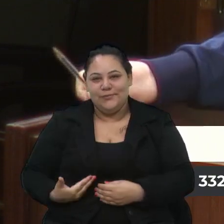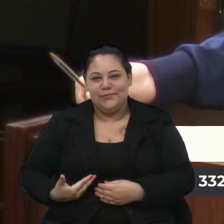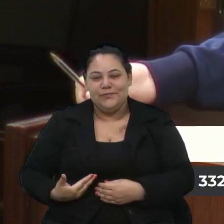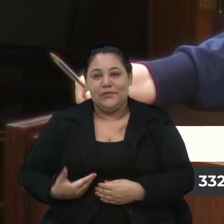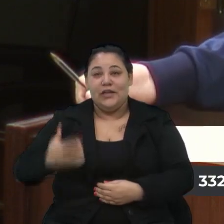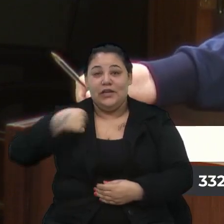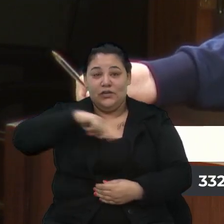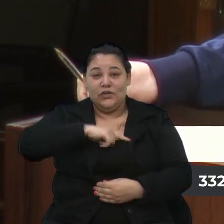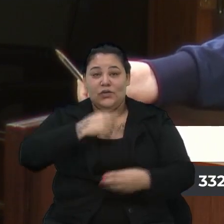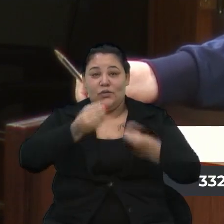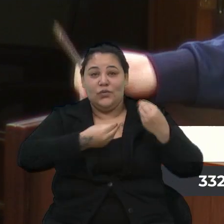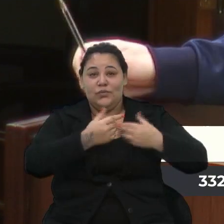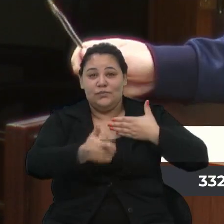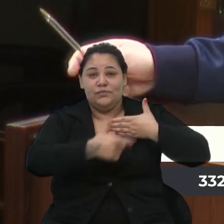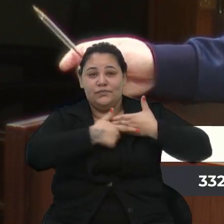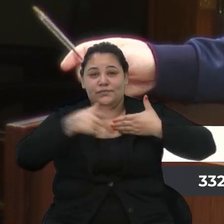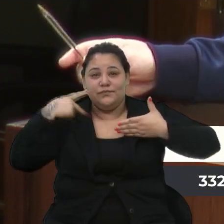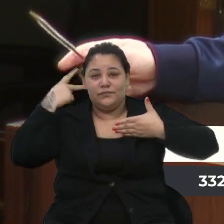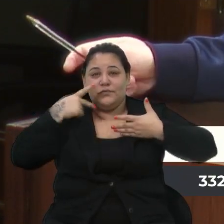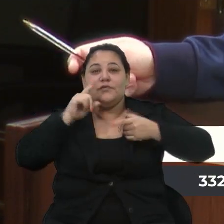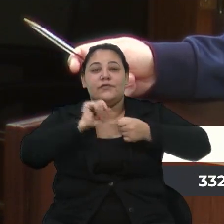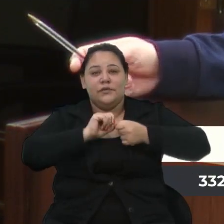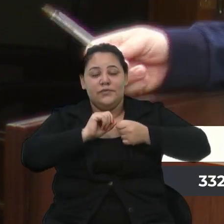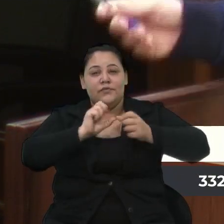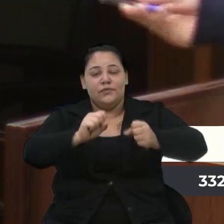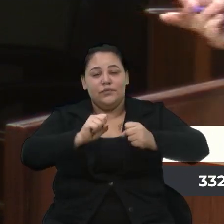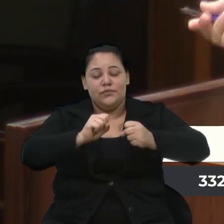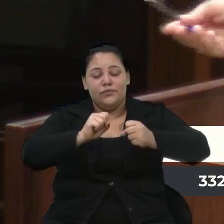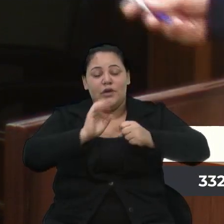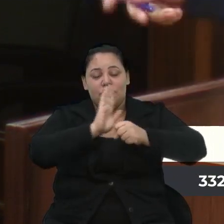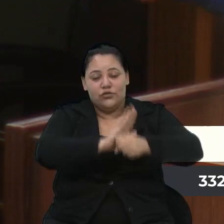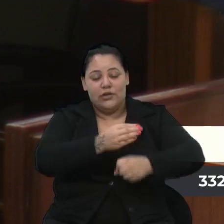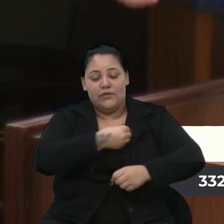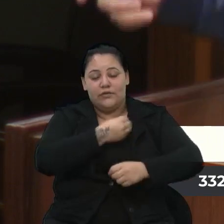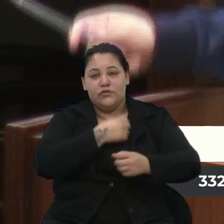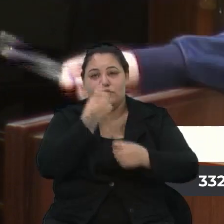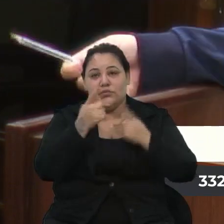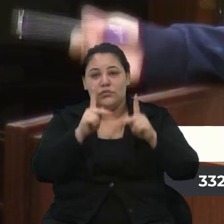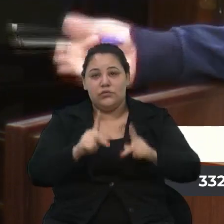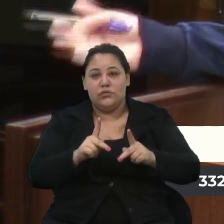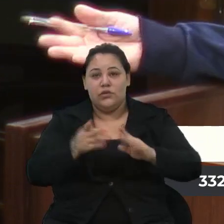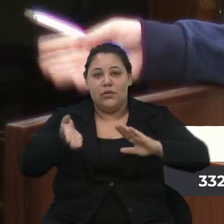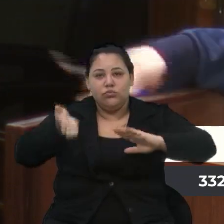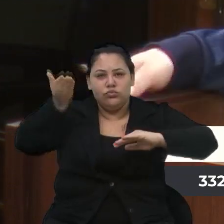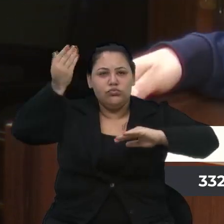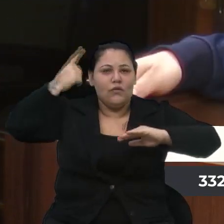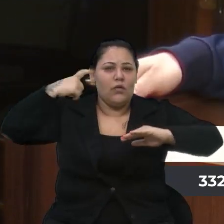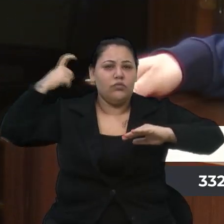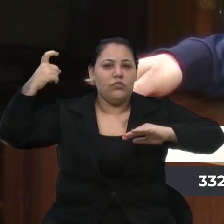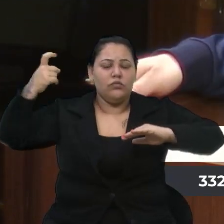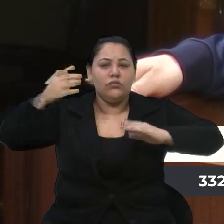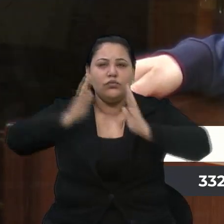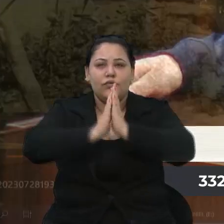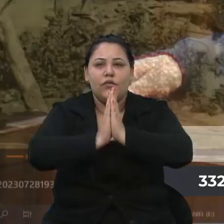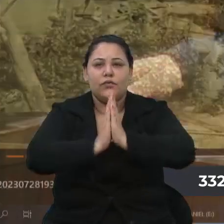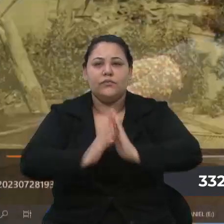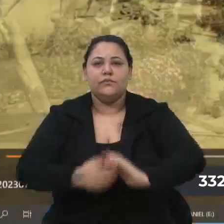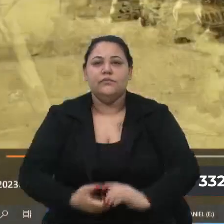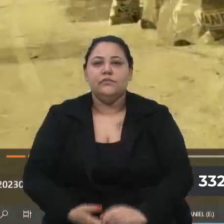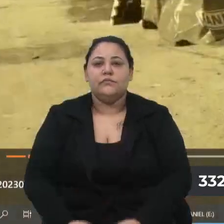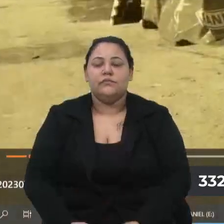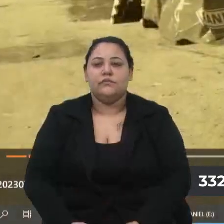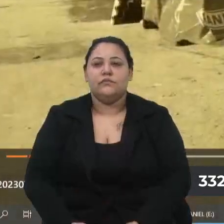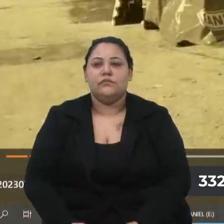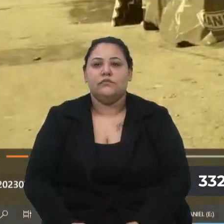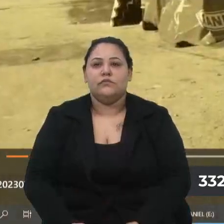vereador, nós podemos fazer a diferença. Eu peço que levantem levante o volume ali, Dani, antes. Está